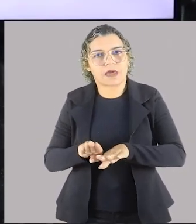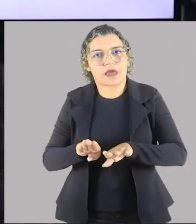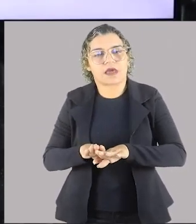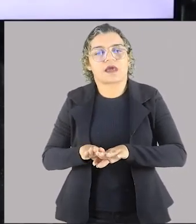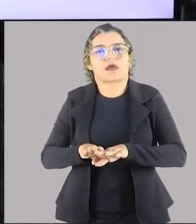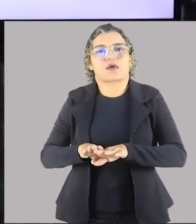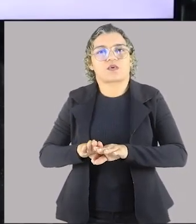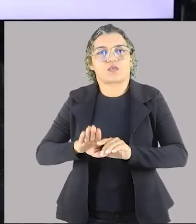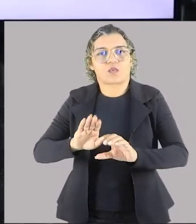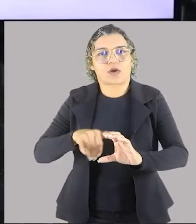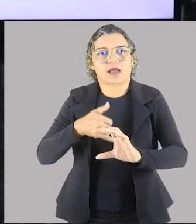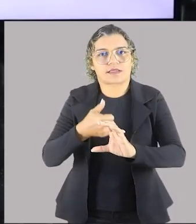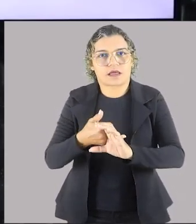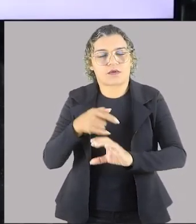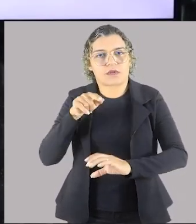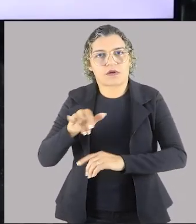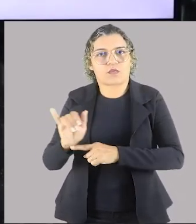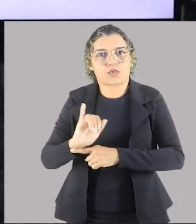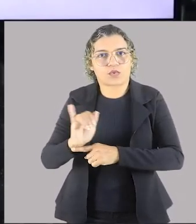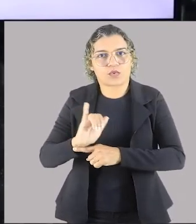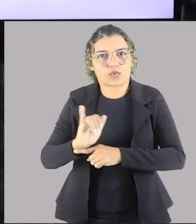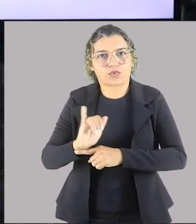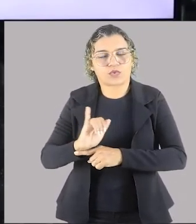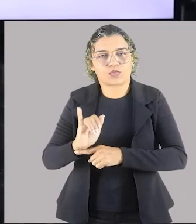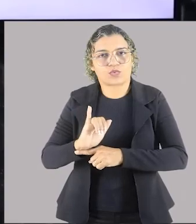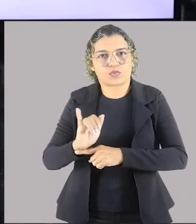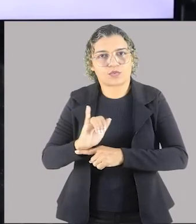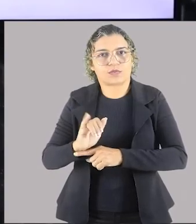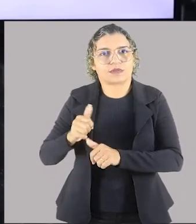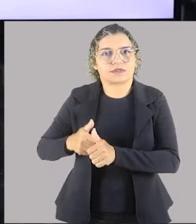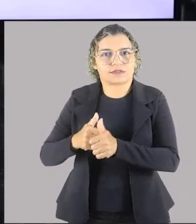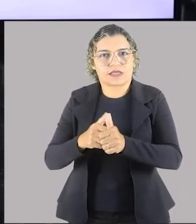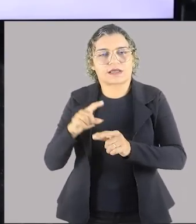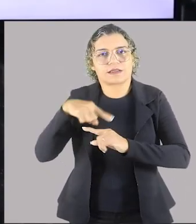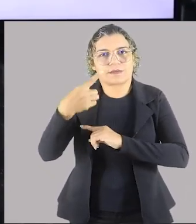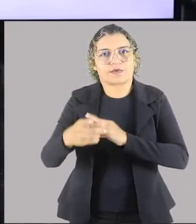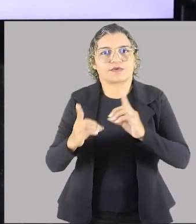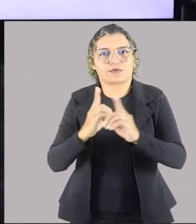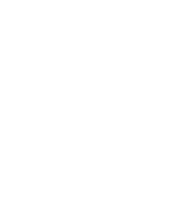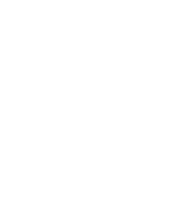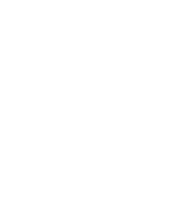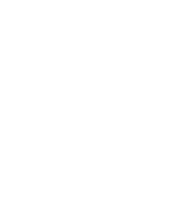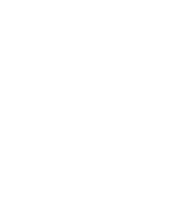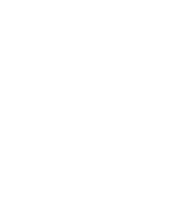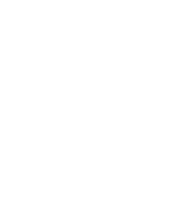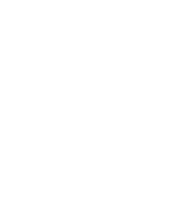para divulgar esse nosso trabalho. Fechado? E até a próxima aula.